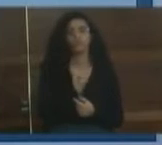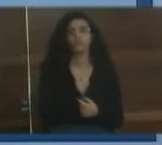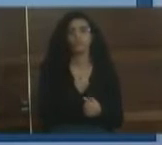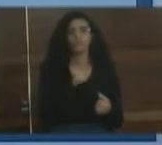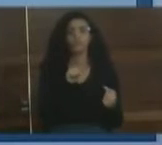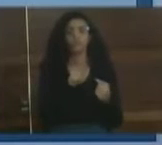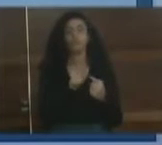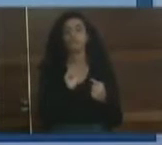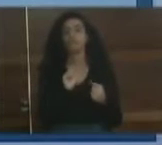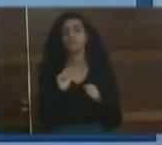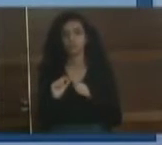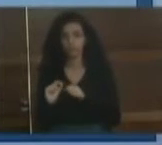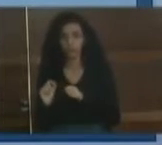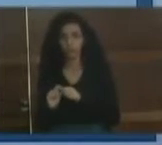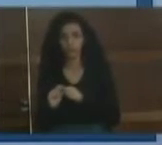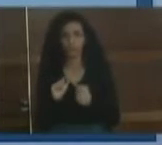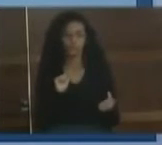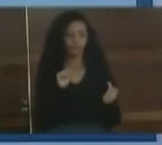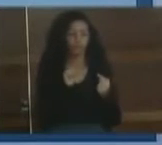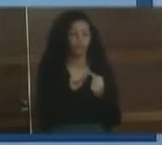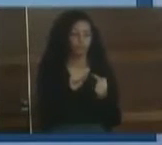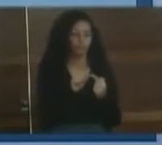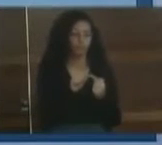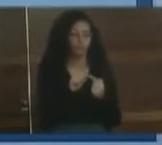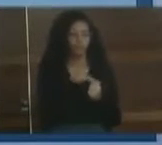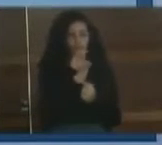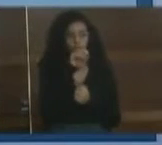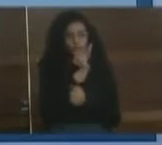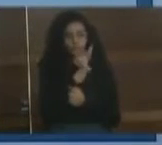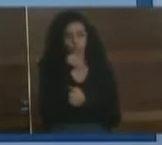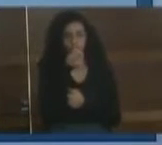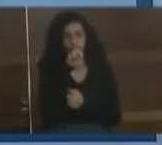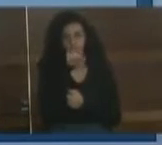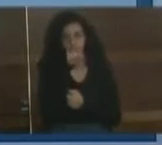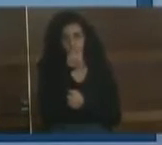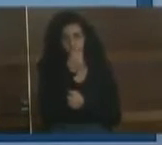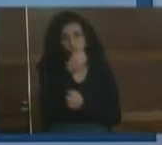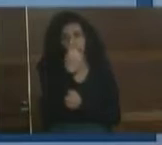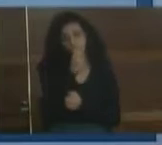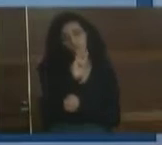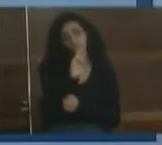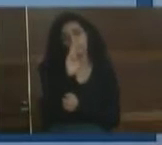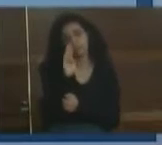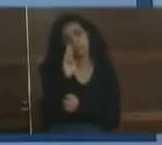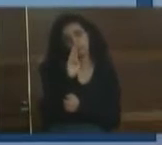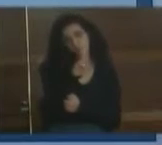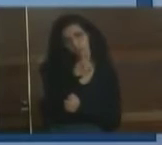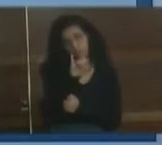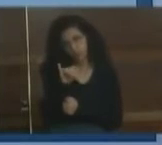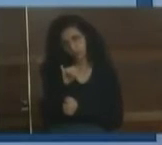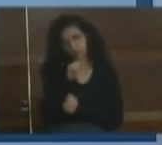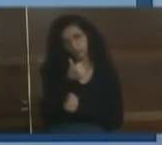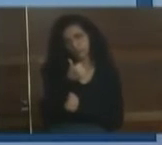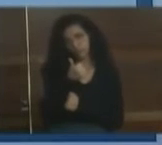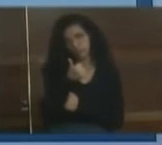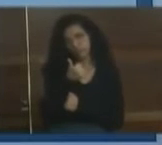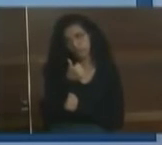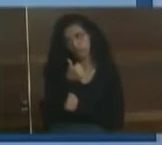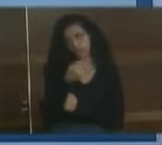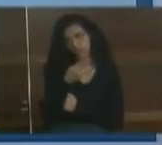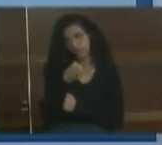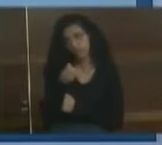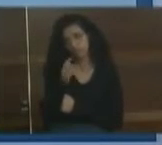o que foi realizado meta da receita receita corrente um bilhão 127 milhões 153.000